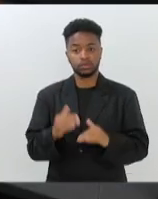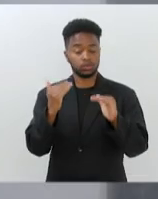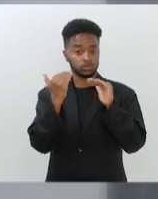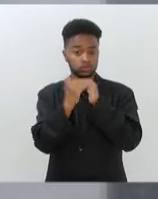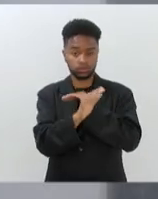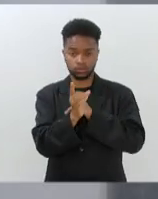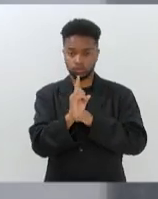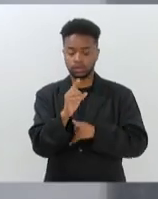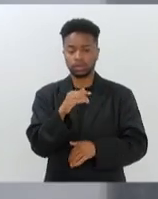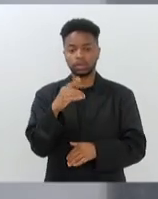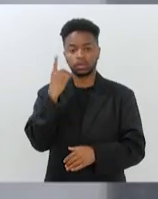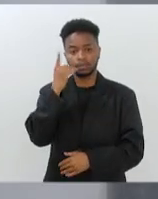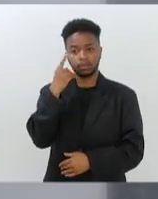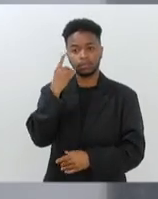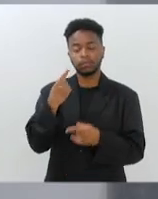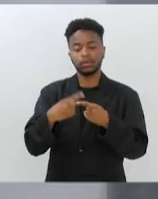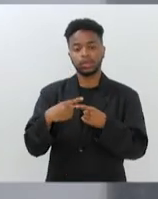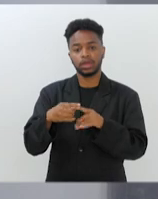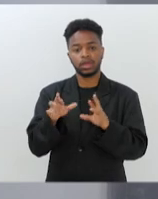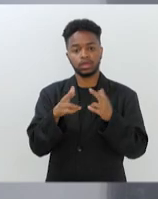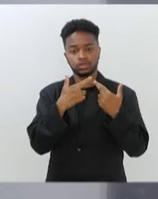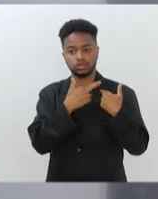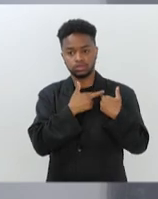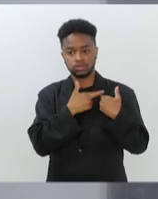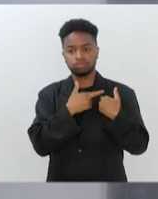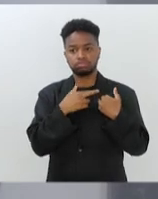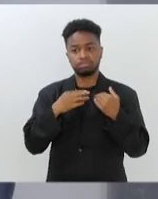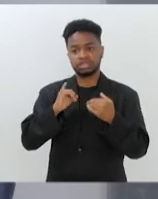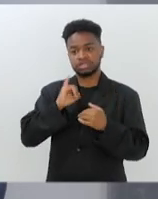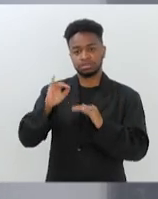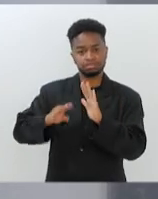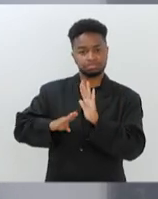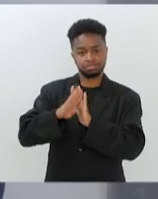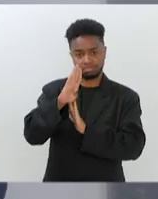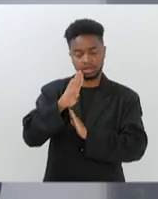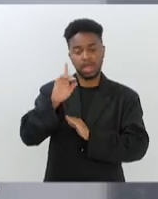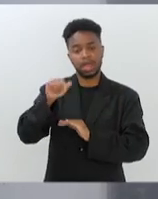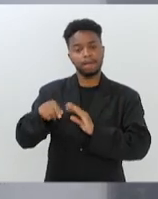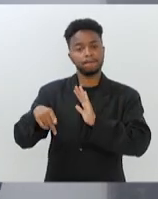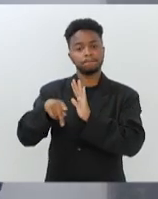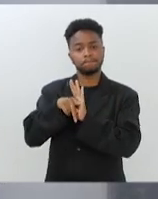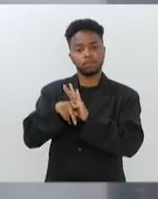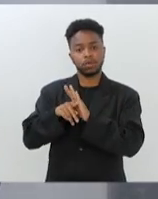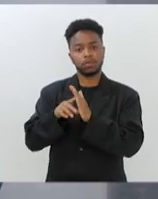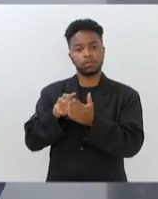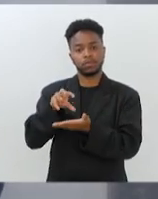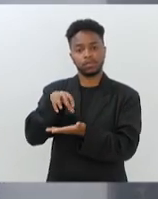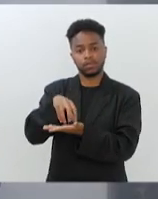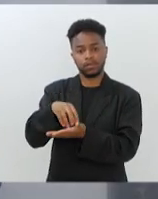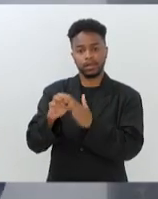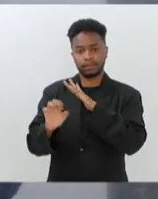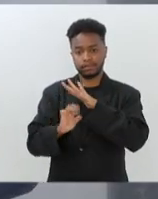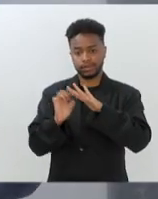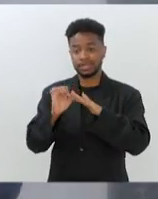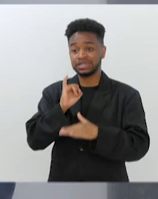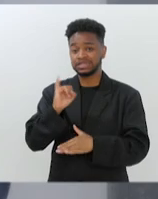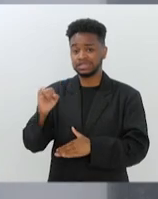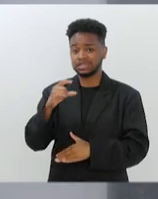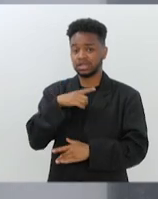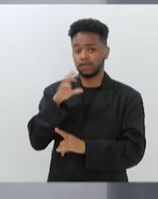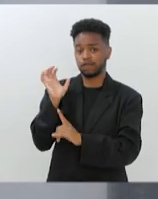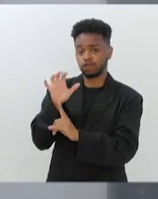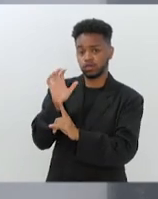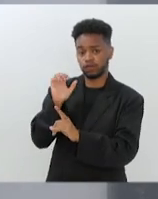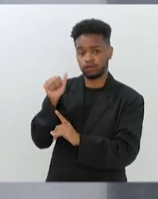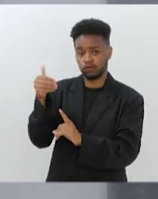a responsabilidade inclusive do Sucesso da campanha é da agência se há uma interferência externa